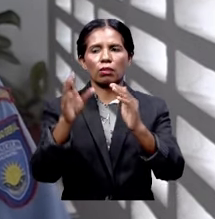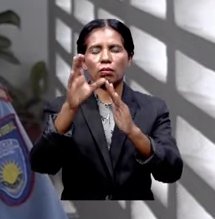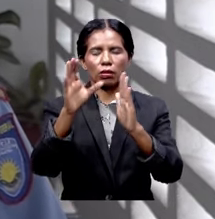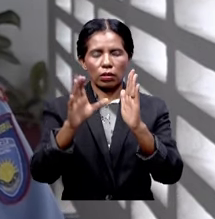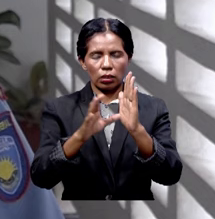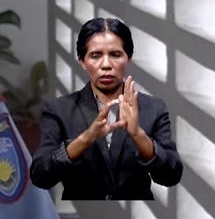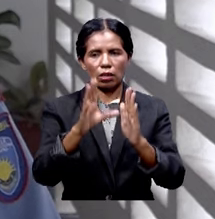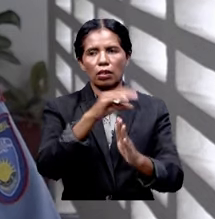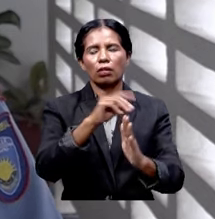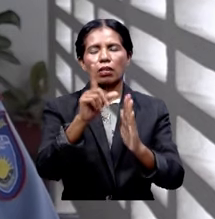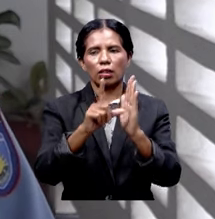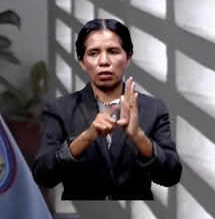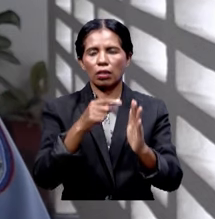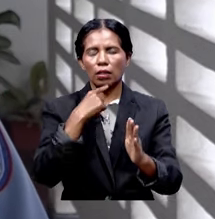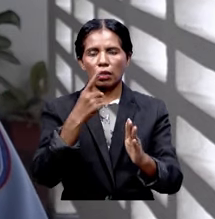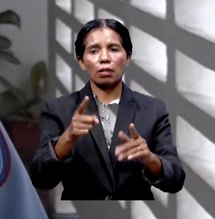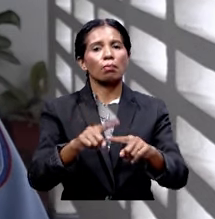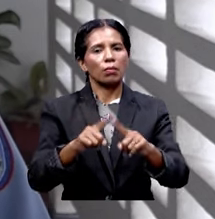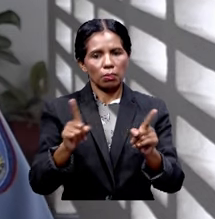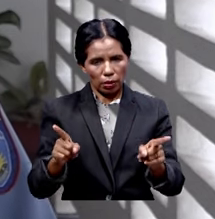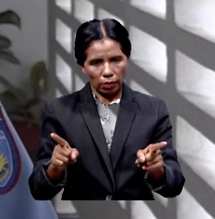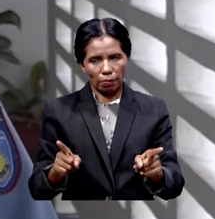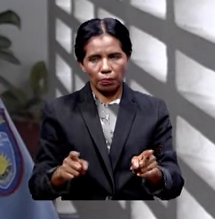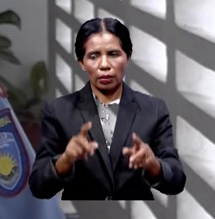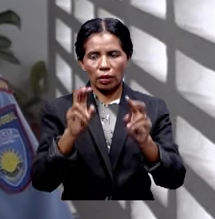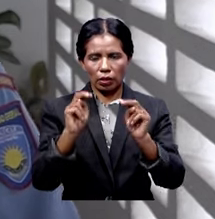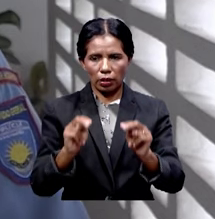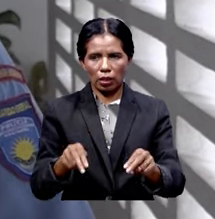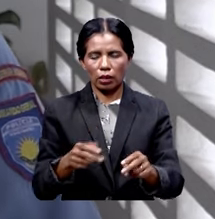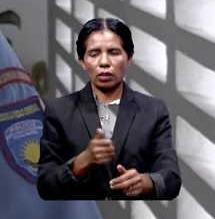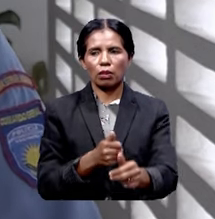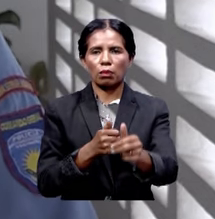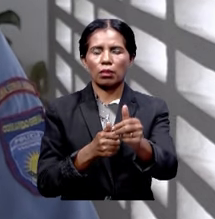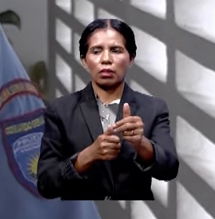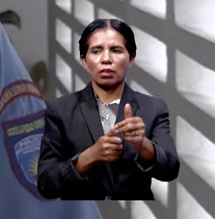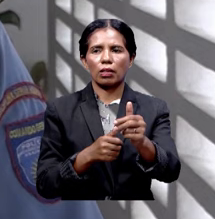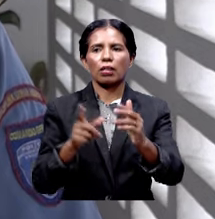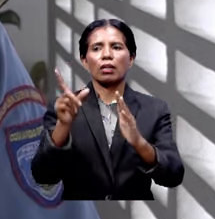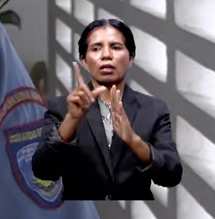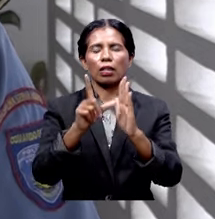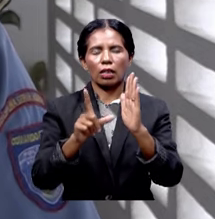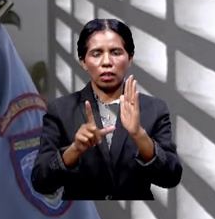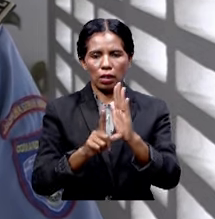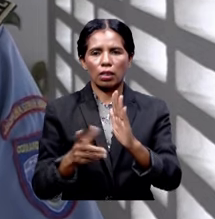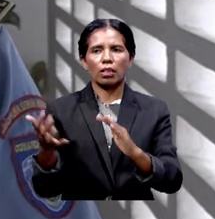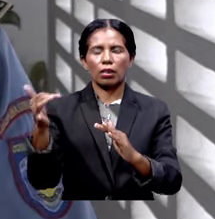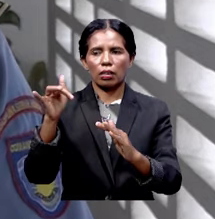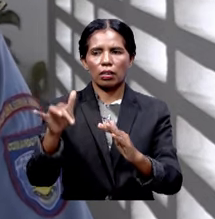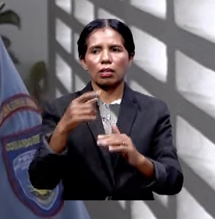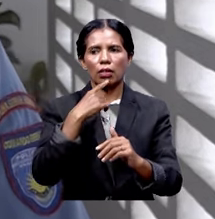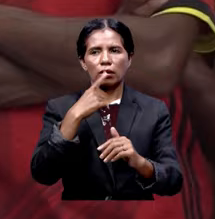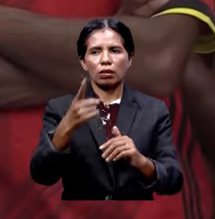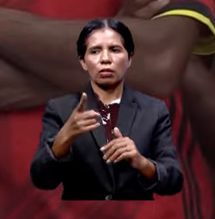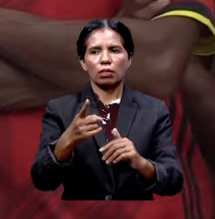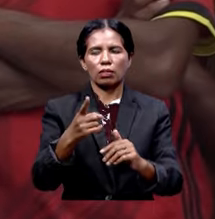no lei será haruka. Mas bem, tem que tuir Lei Wan Sira Neharuka